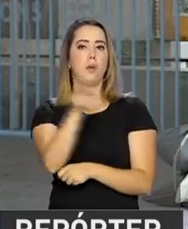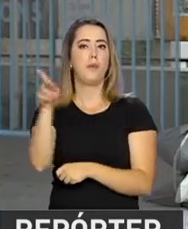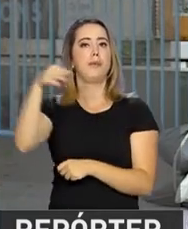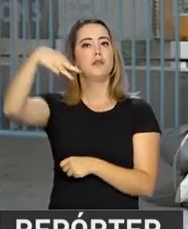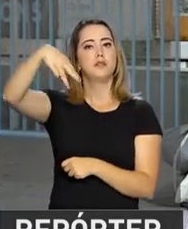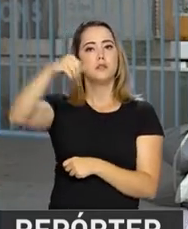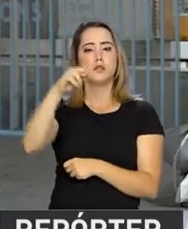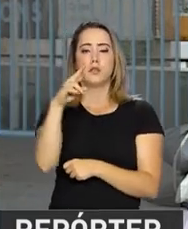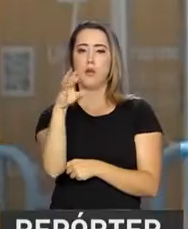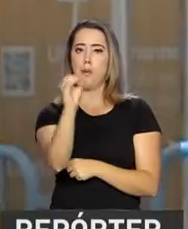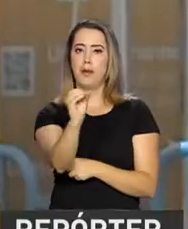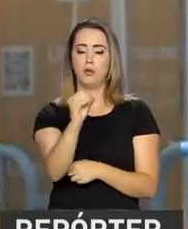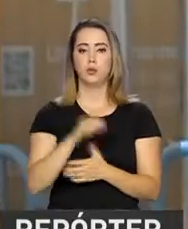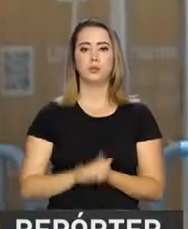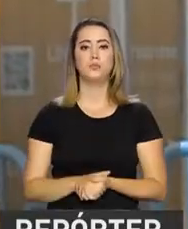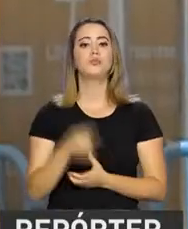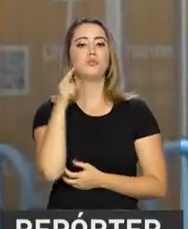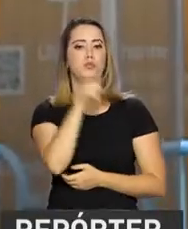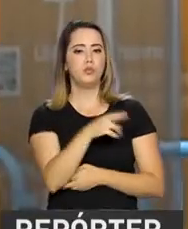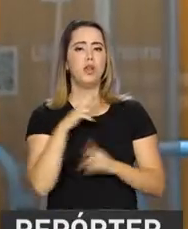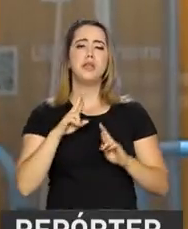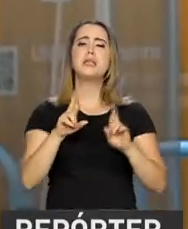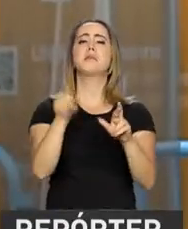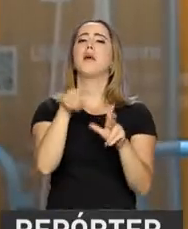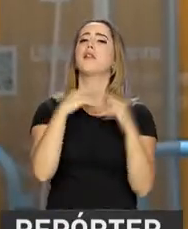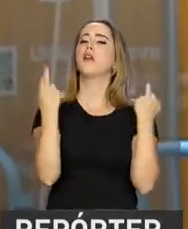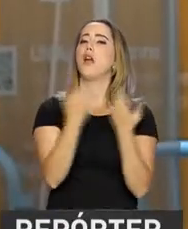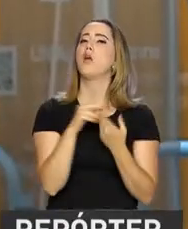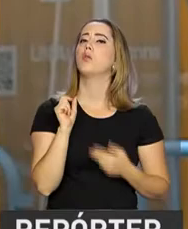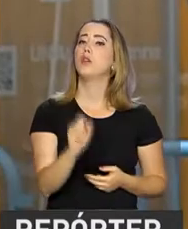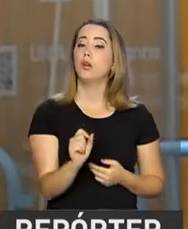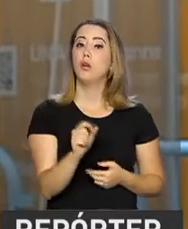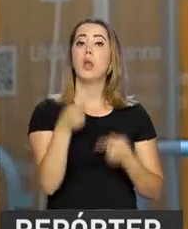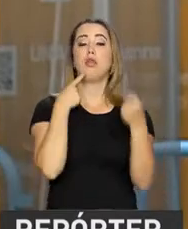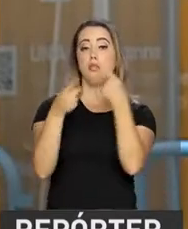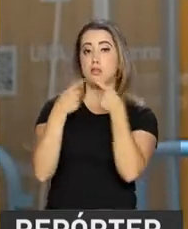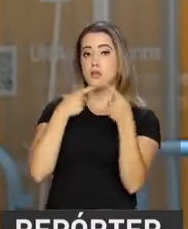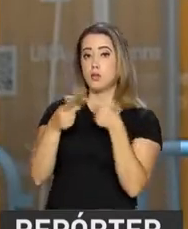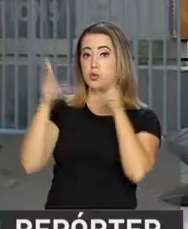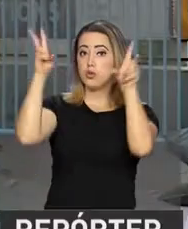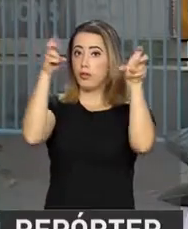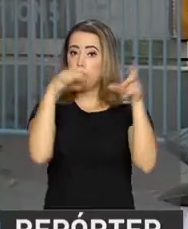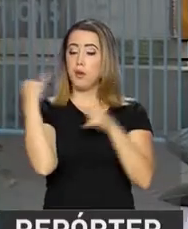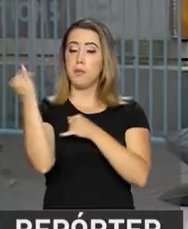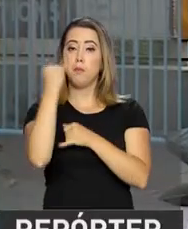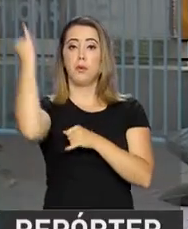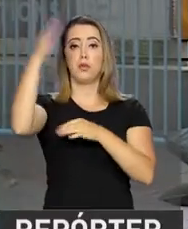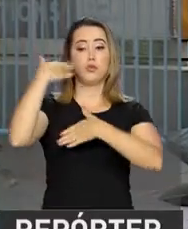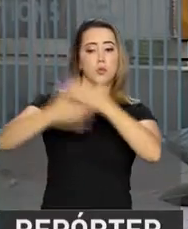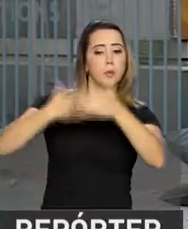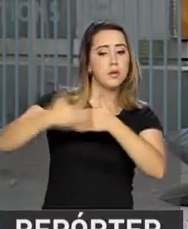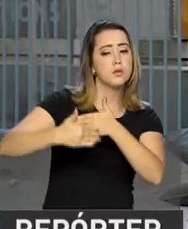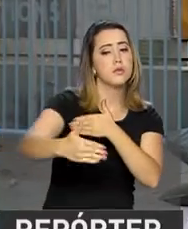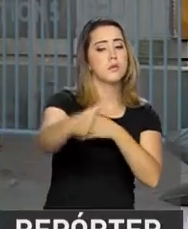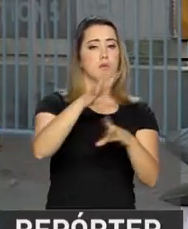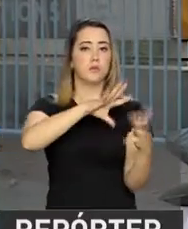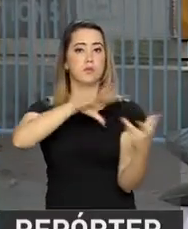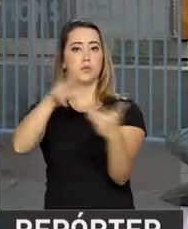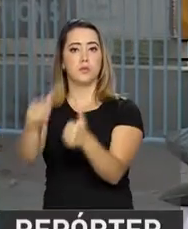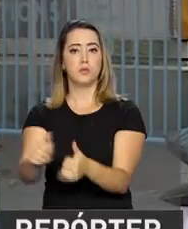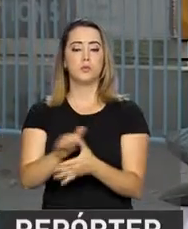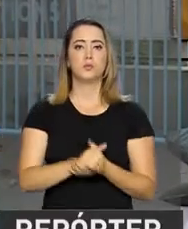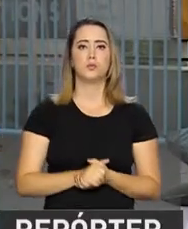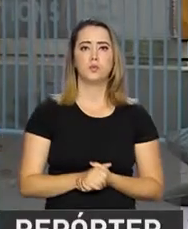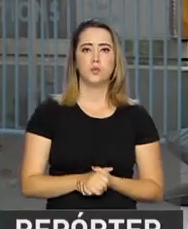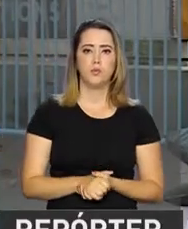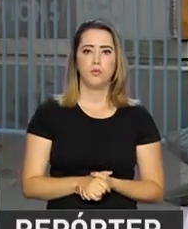max e magri da mente ela diz que o que espera da reunião é poder debater temas centrais para o desenvolvimento mundial e puxar